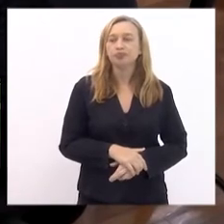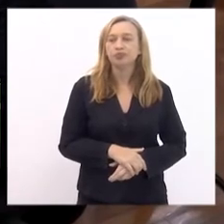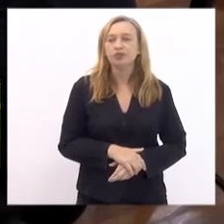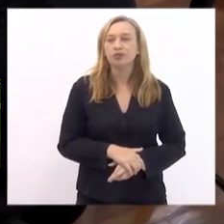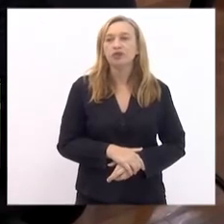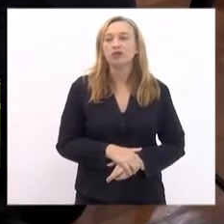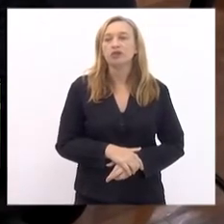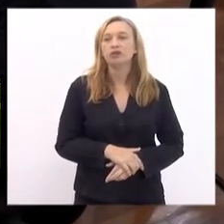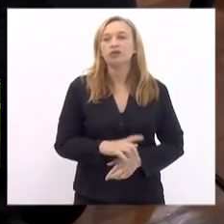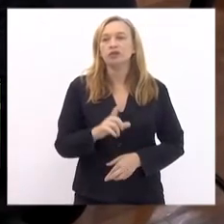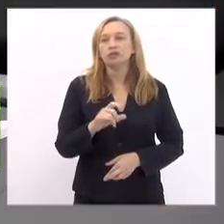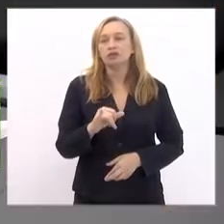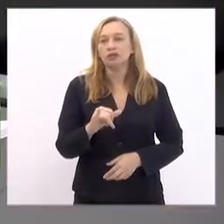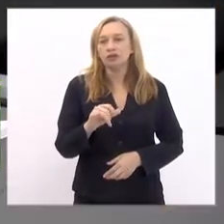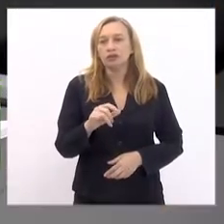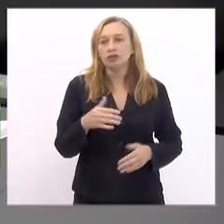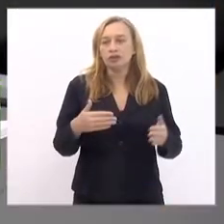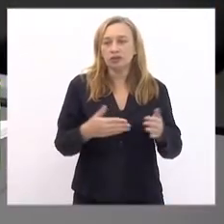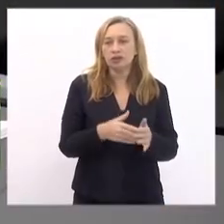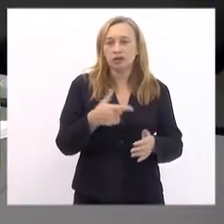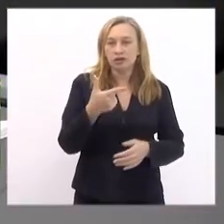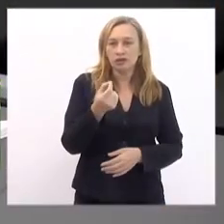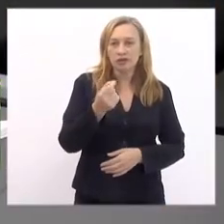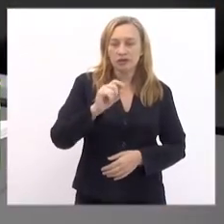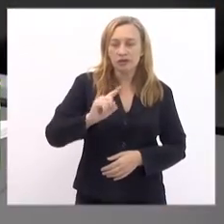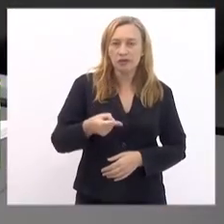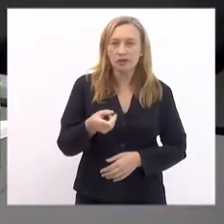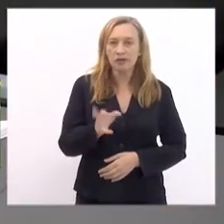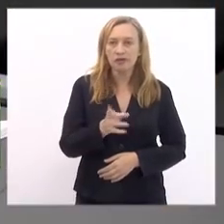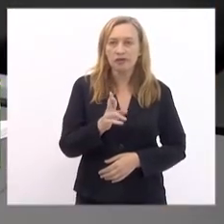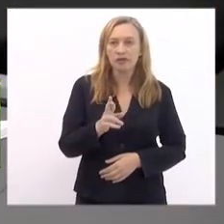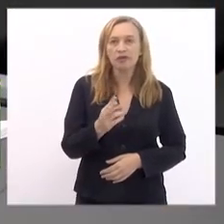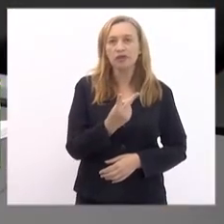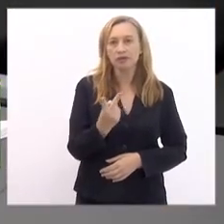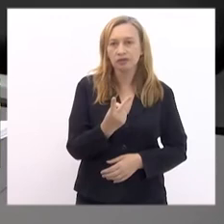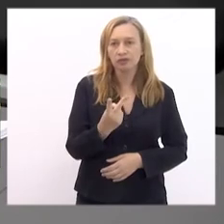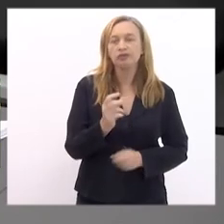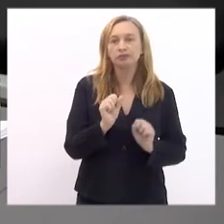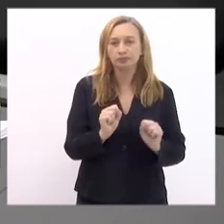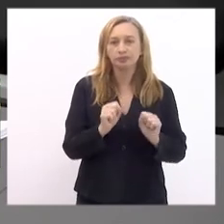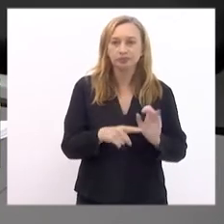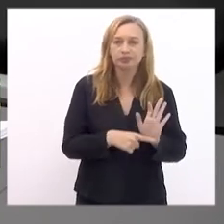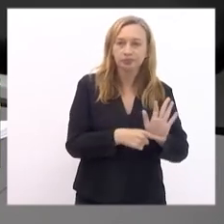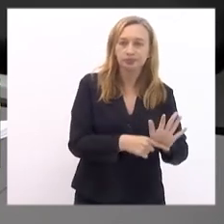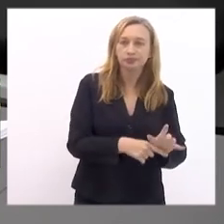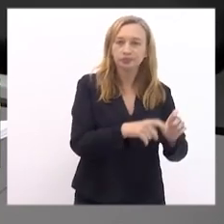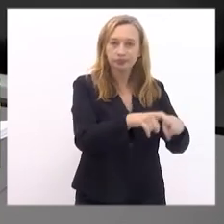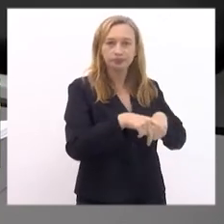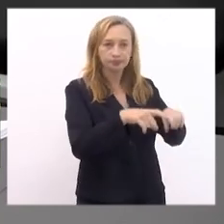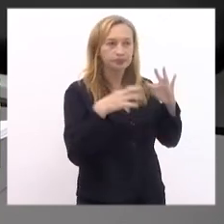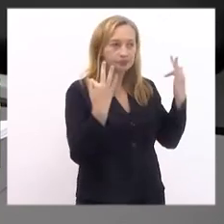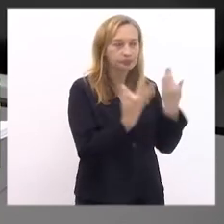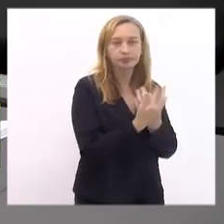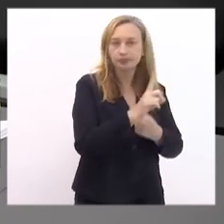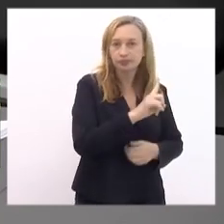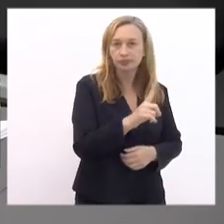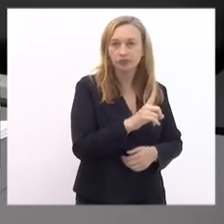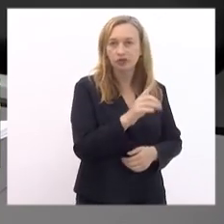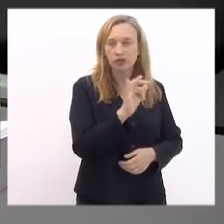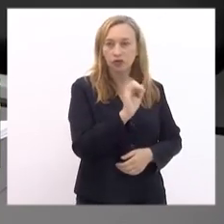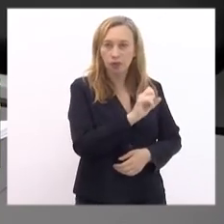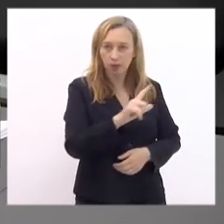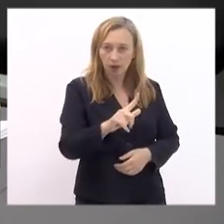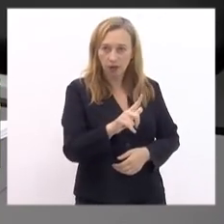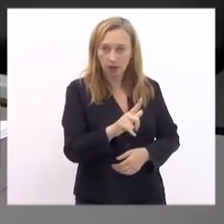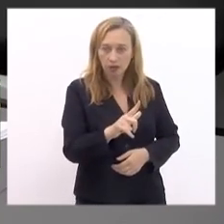a linha de até R$21.000. Então, a gente tem essas duas vertentes. Né? A gente pode atender a agricultura que ele não é formalizado,